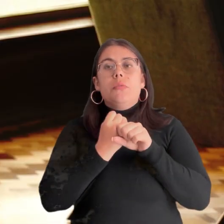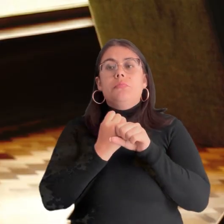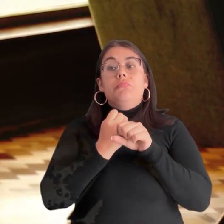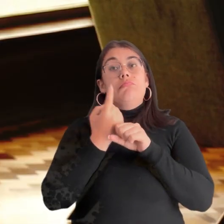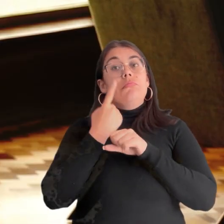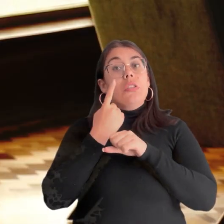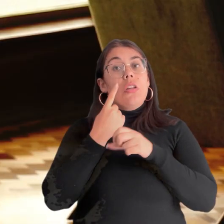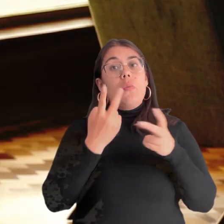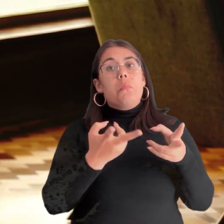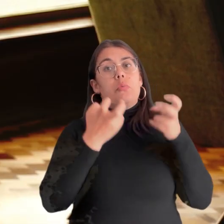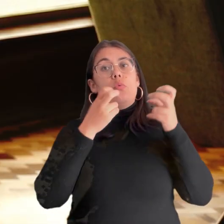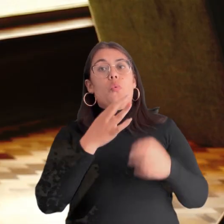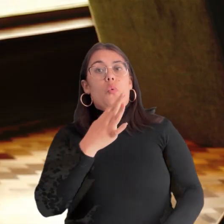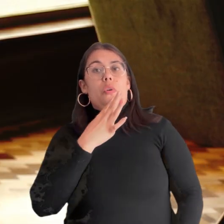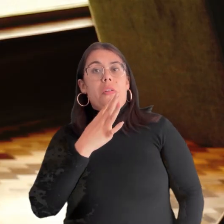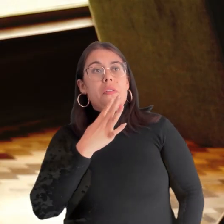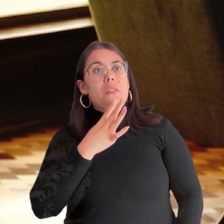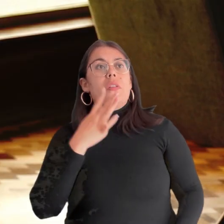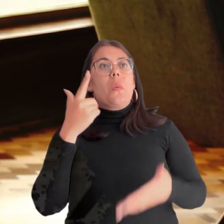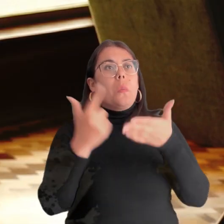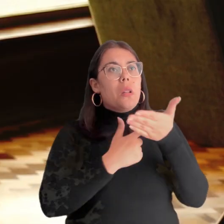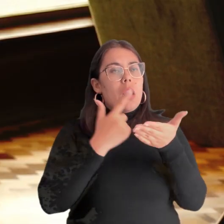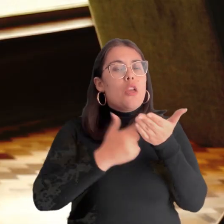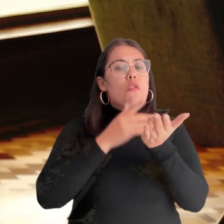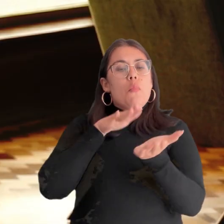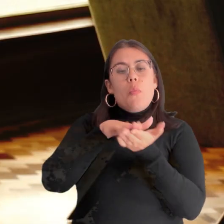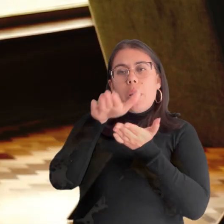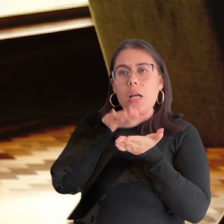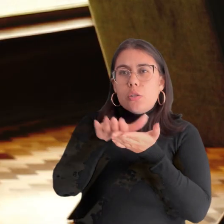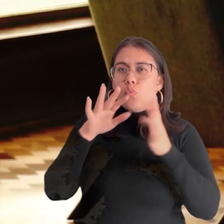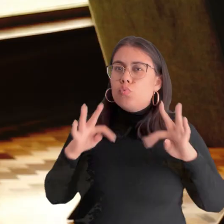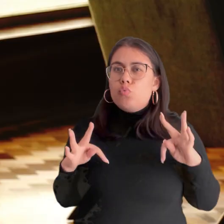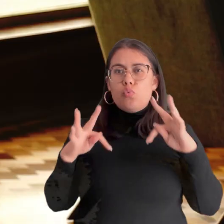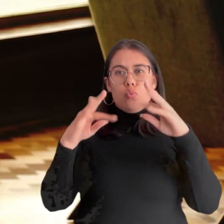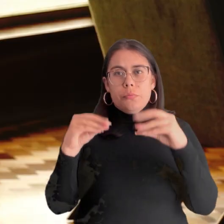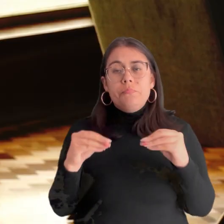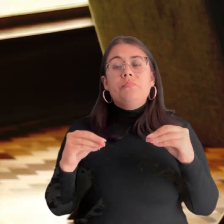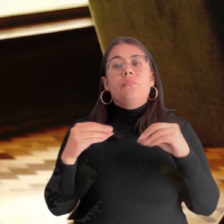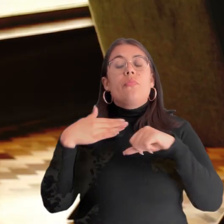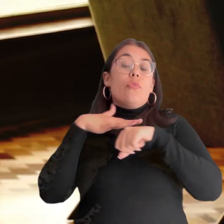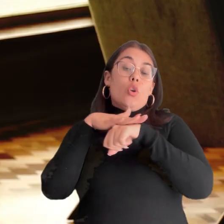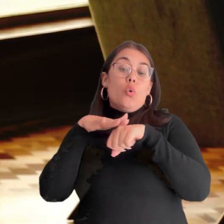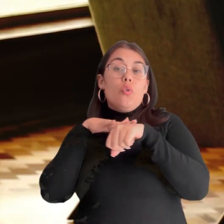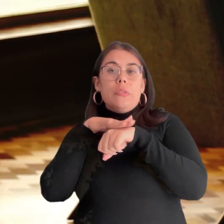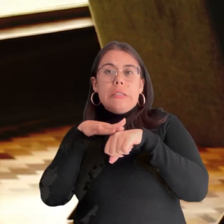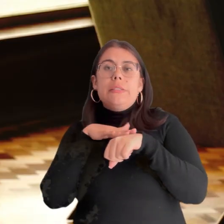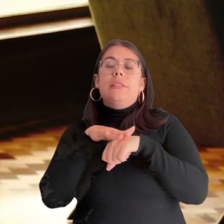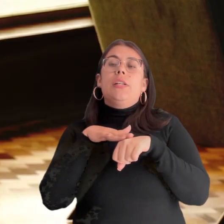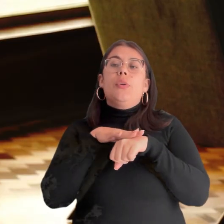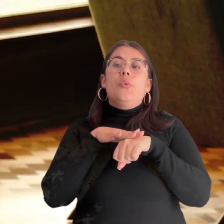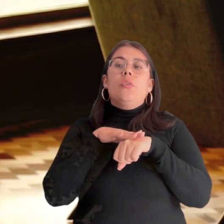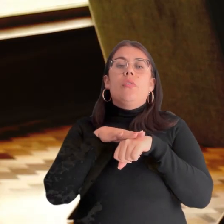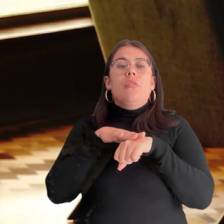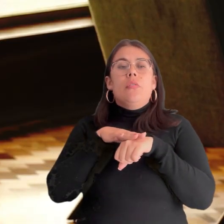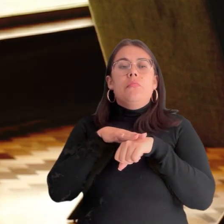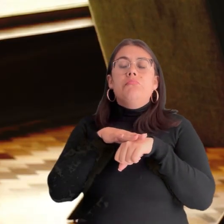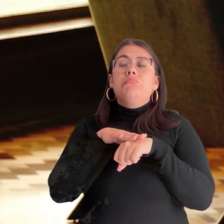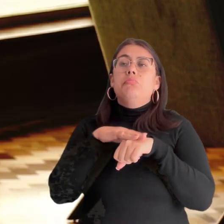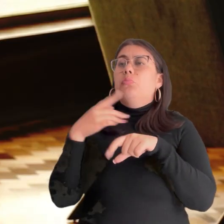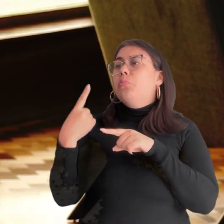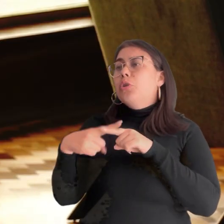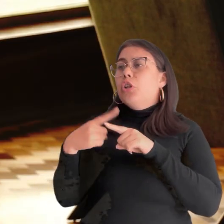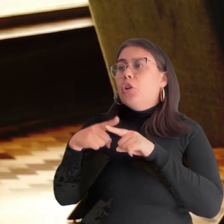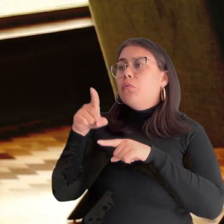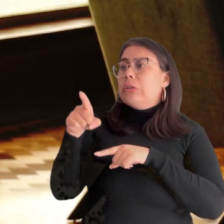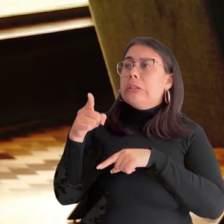publicações, e então conversei com o proprietário, por que vocês não fazem uma recuperação desse térreo, que é um primor,